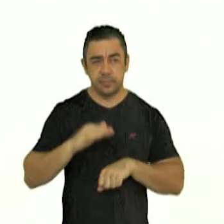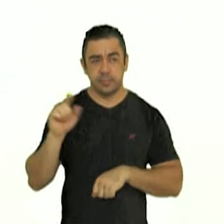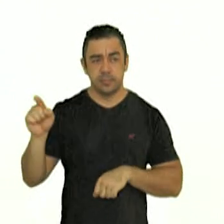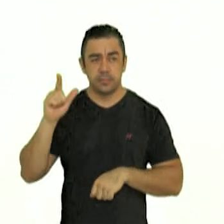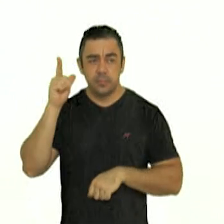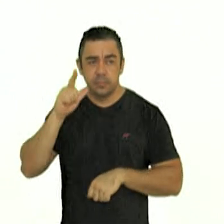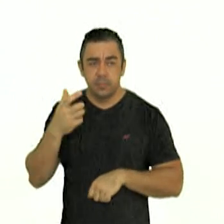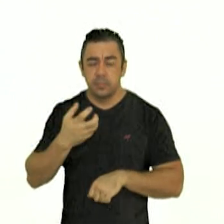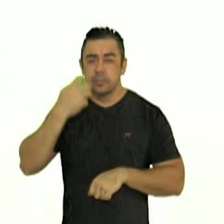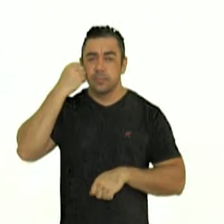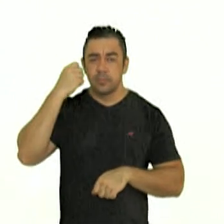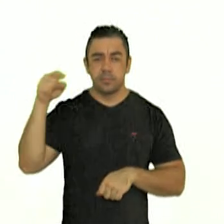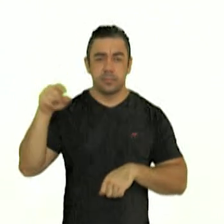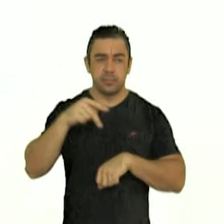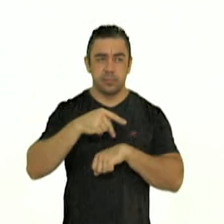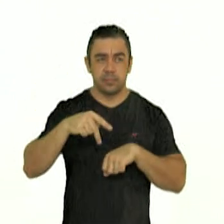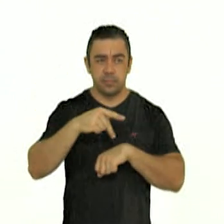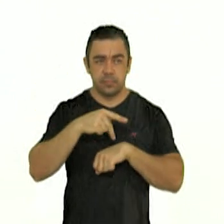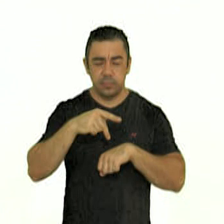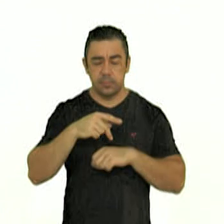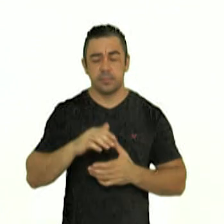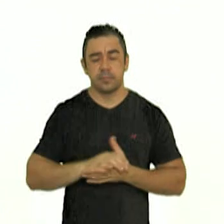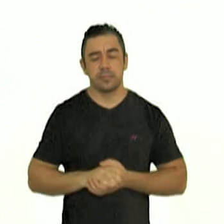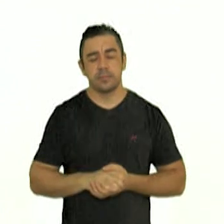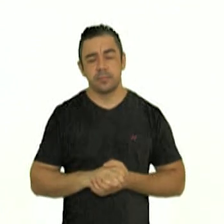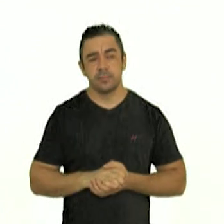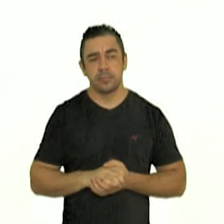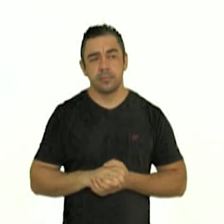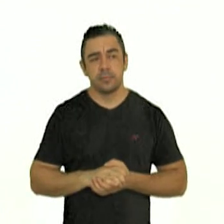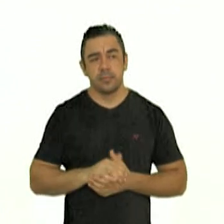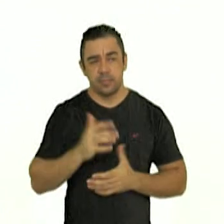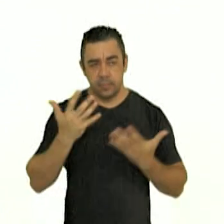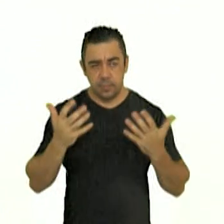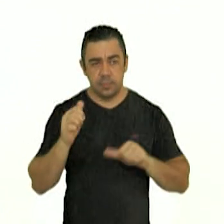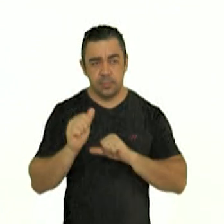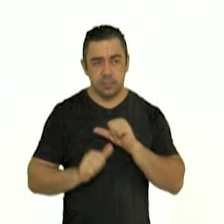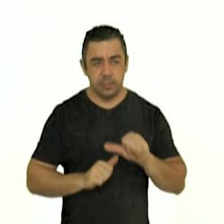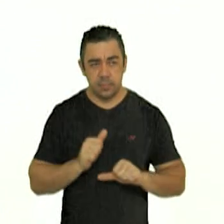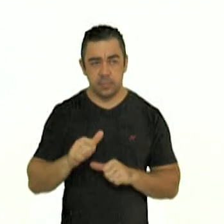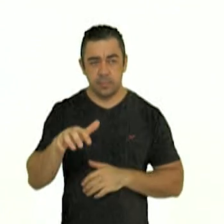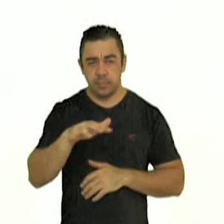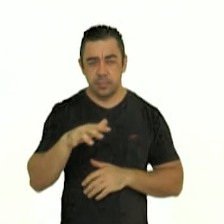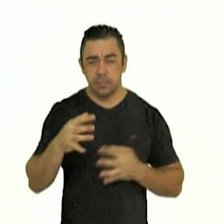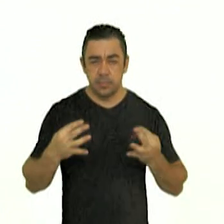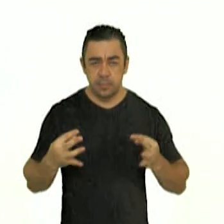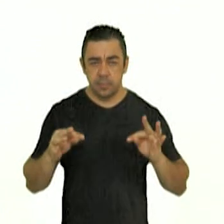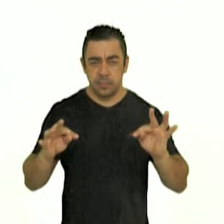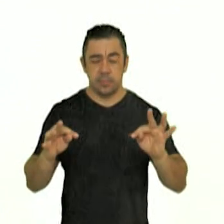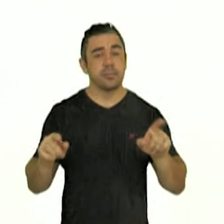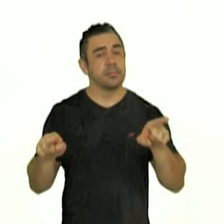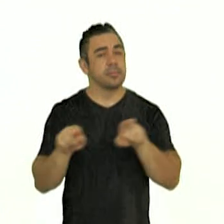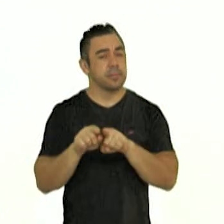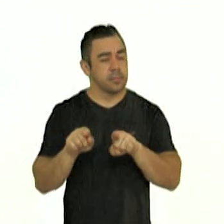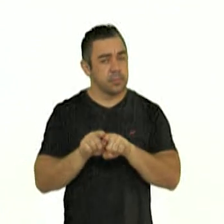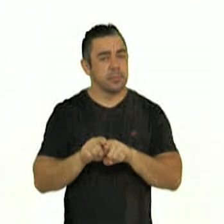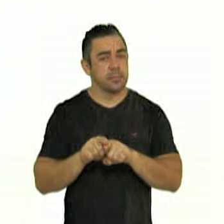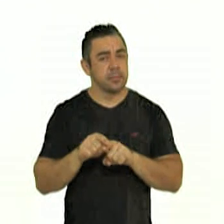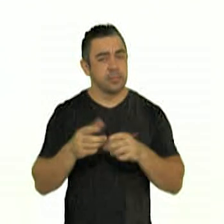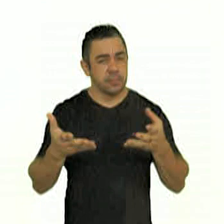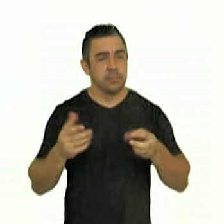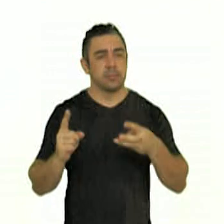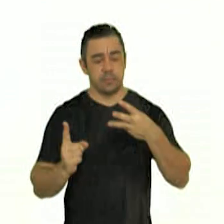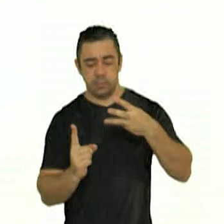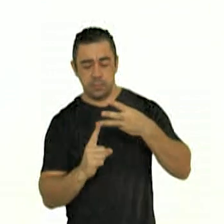trazem capital para o país, eles querem trocar pelo desenvolvimento tecnológico também, mais uma tendência